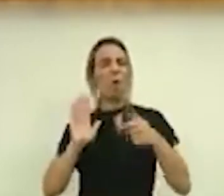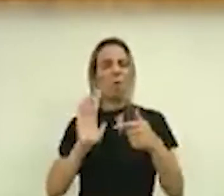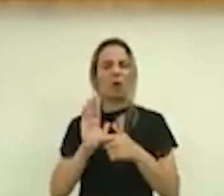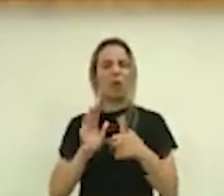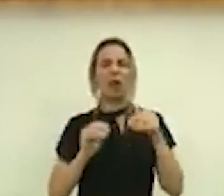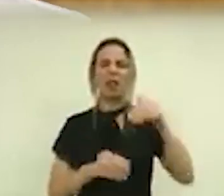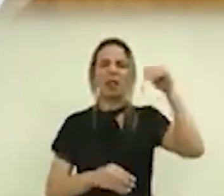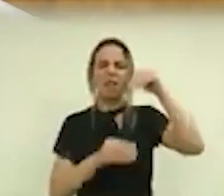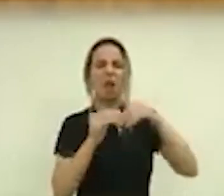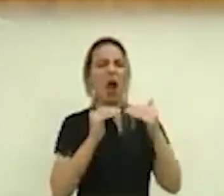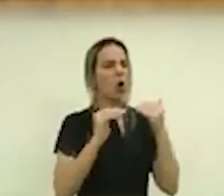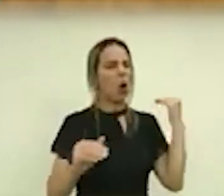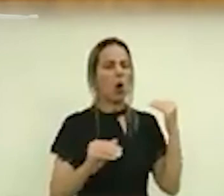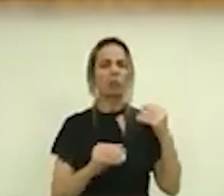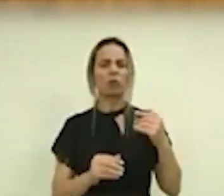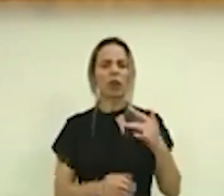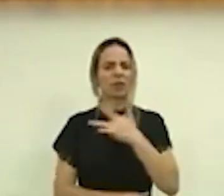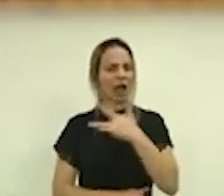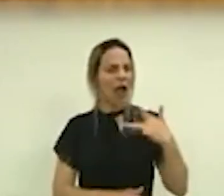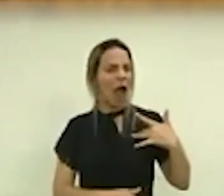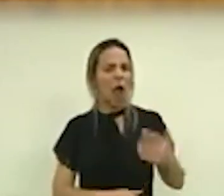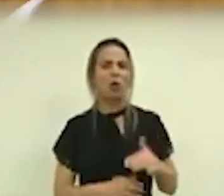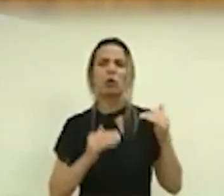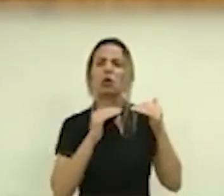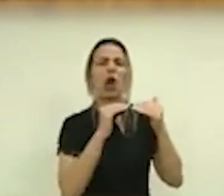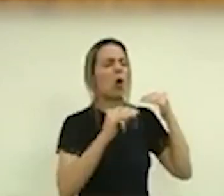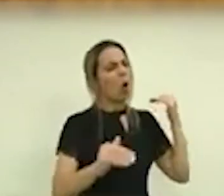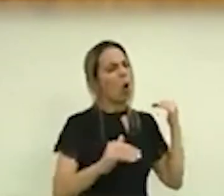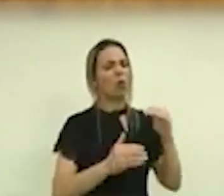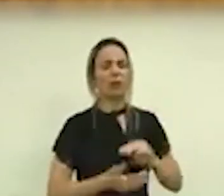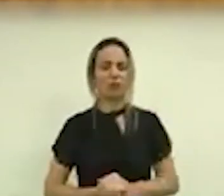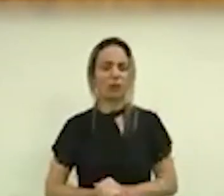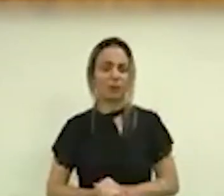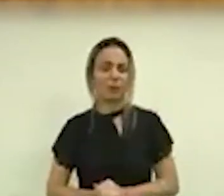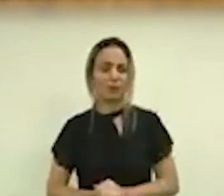está votando contra a saúde, está votando contra